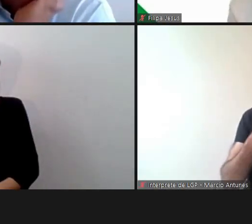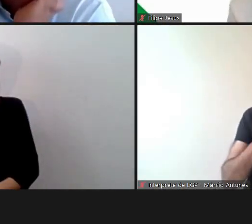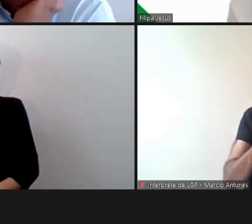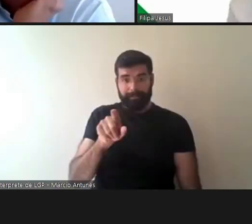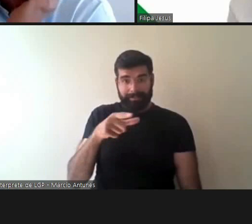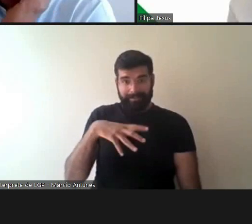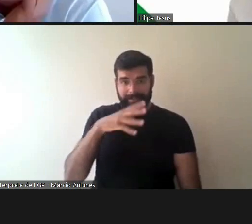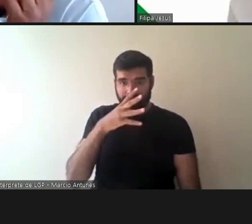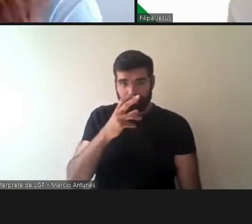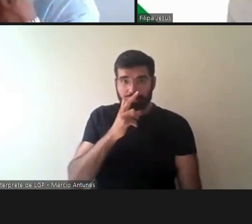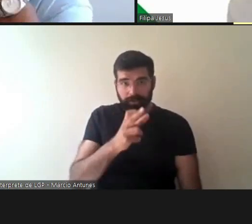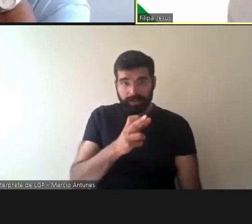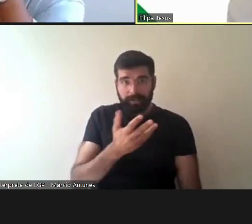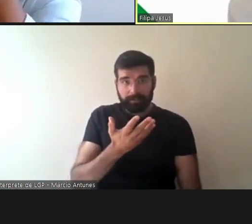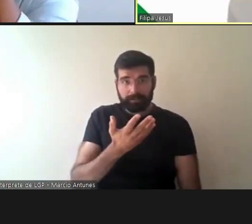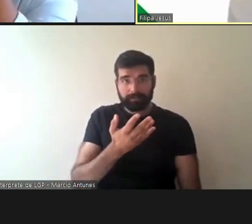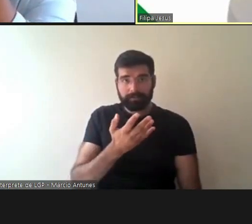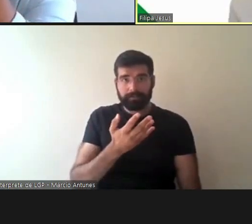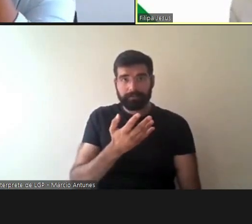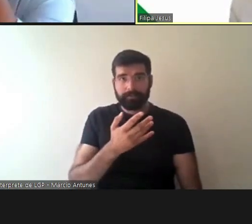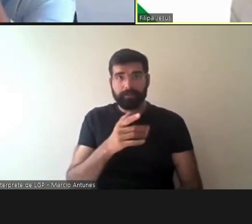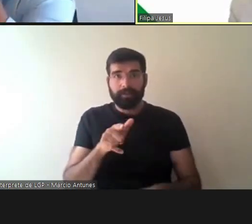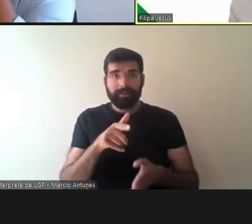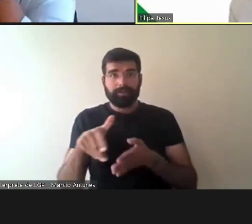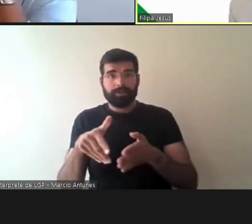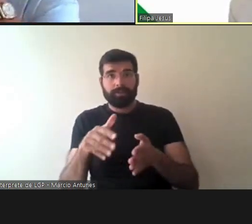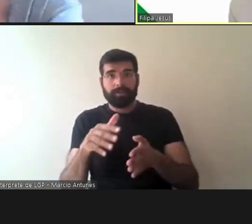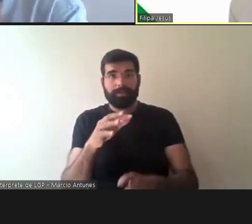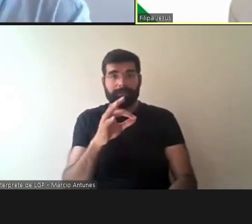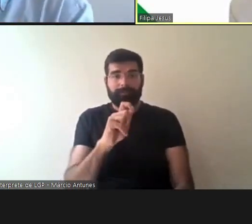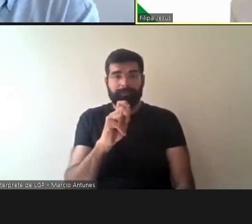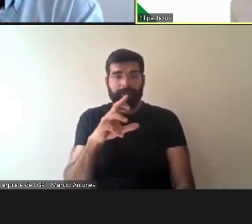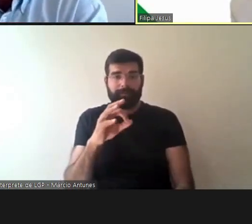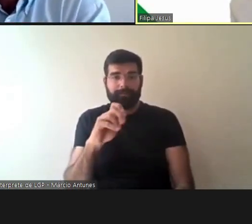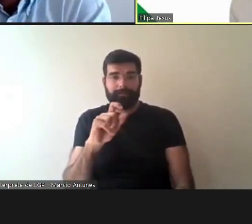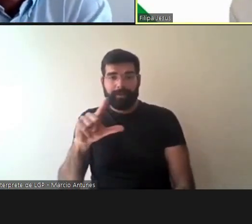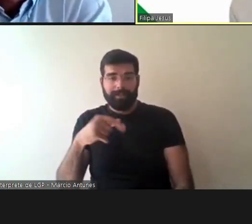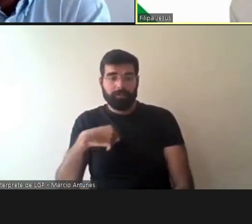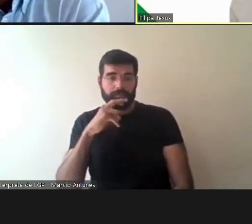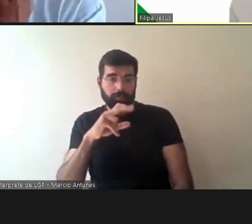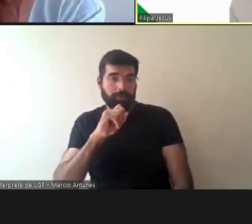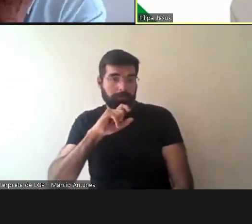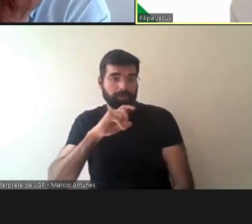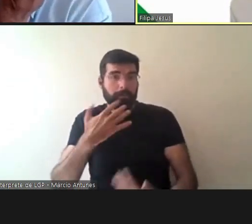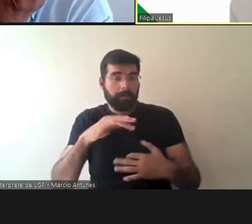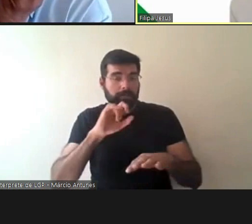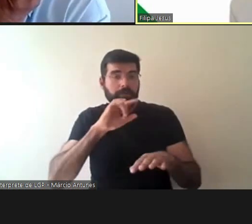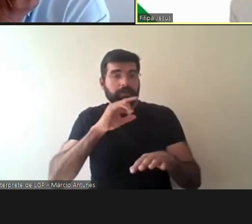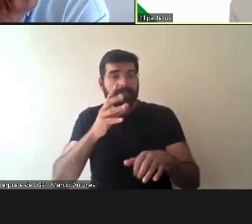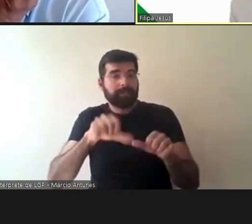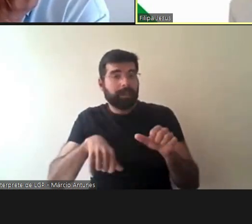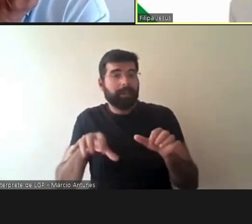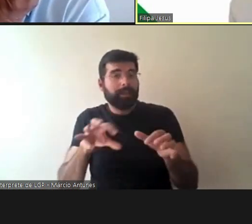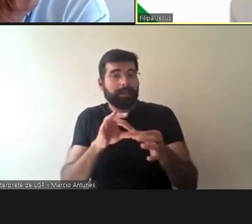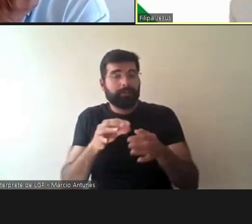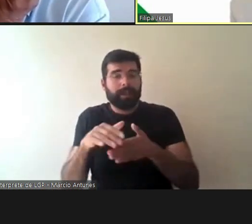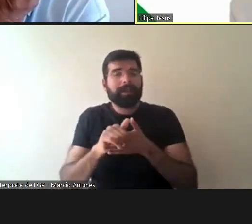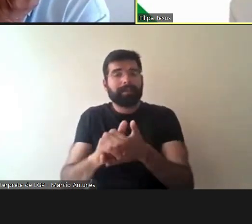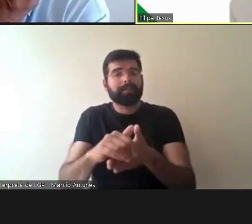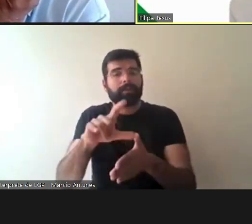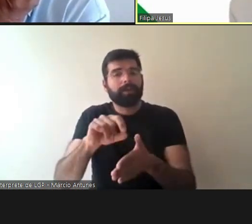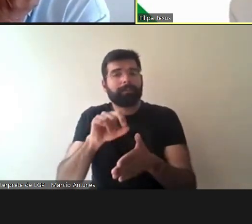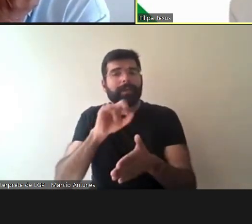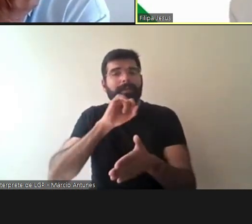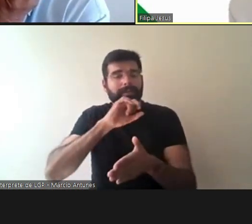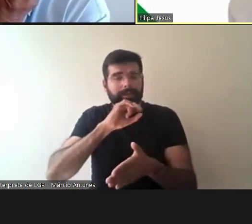responder? Achas que... Sobre as estratégias da TEFAL não posso responder, não é? Mas de qualquer forma, o que posso dizer sobre a questão da liderança e da